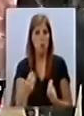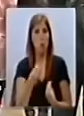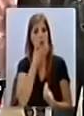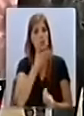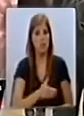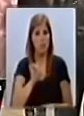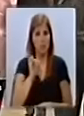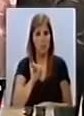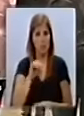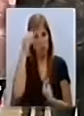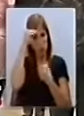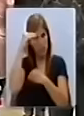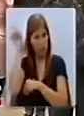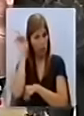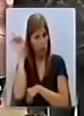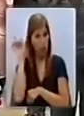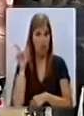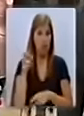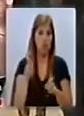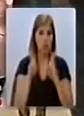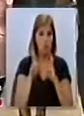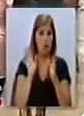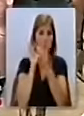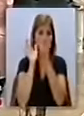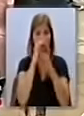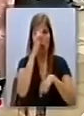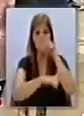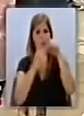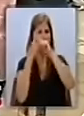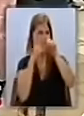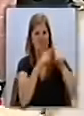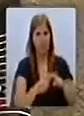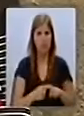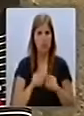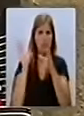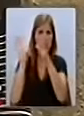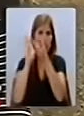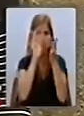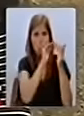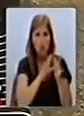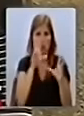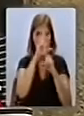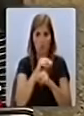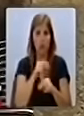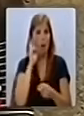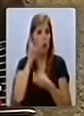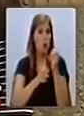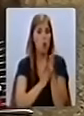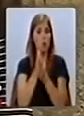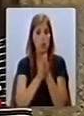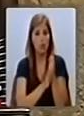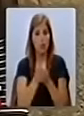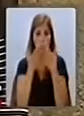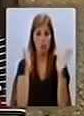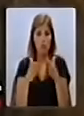de ensino, contactar com pessoas diferentes, arranjar novos contactos. À procura de oportunidades e de um abrir de